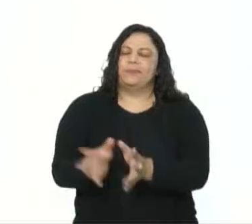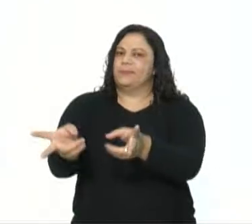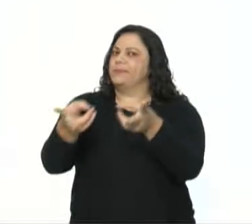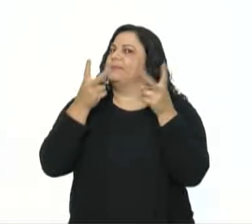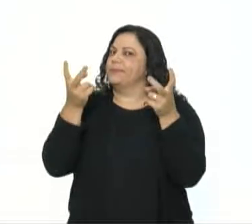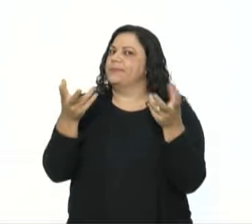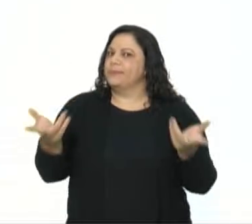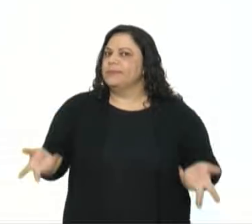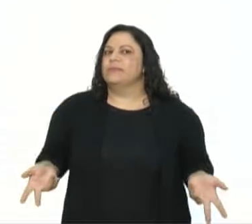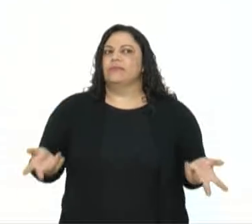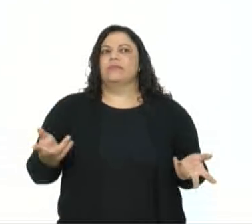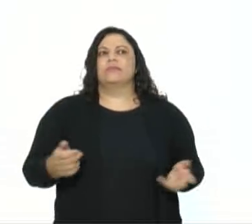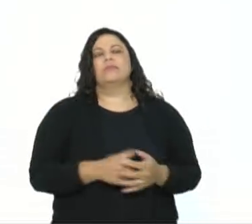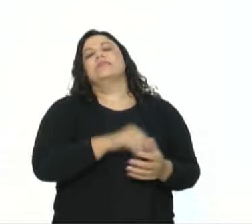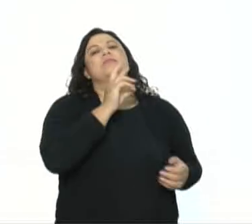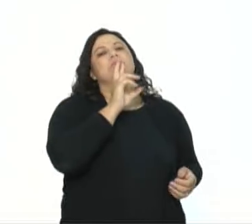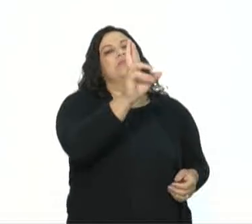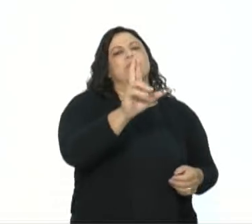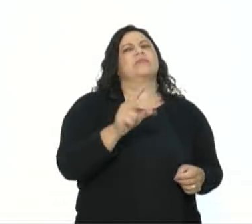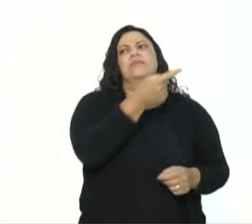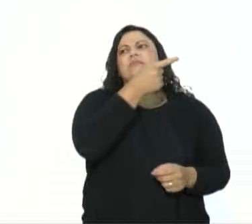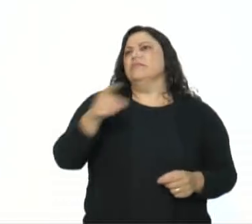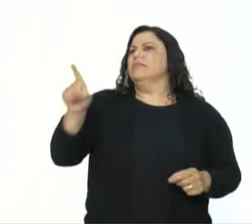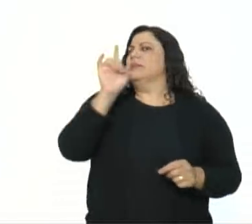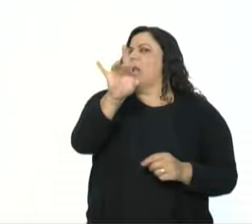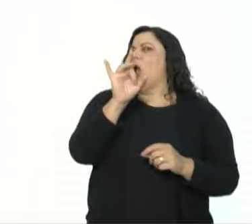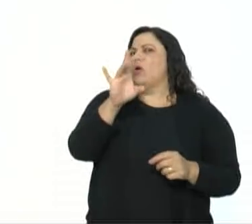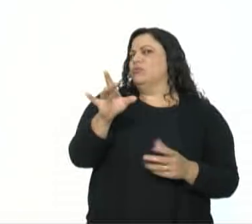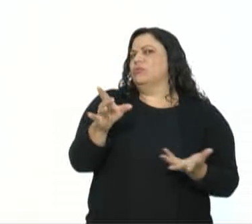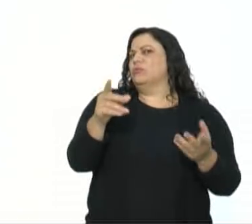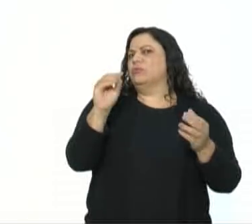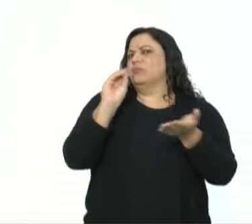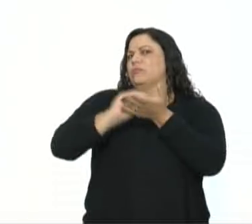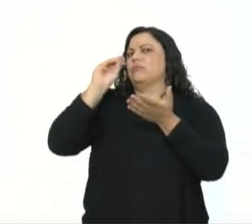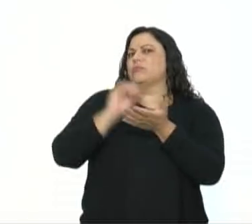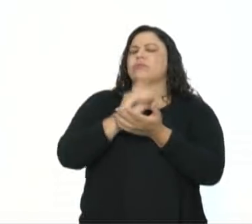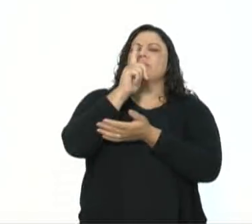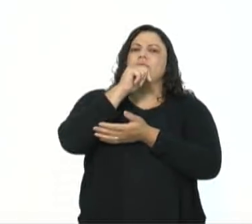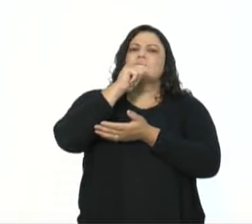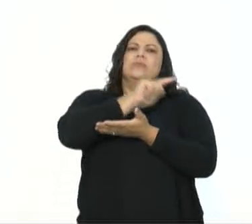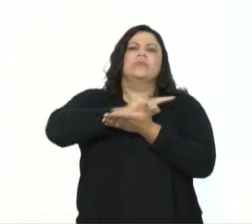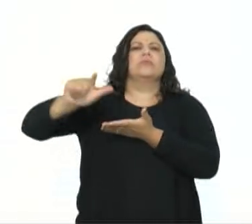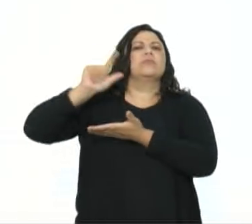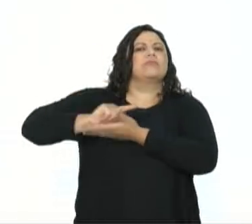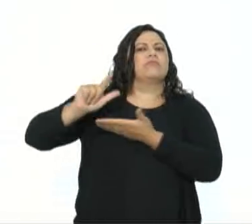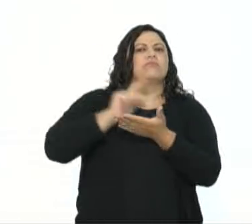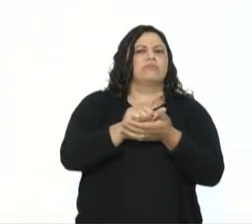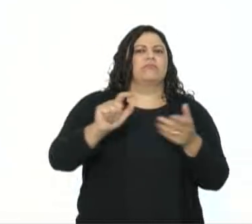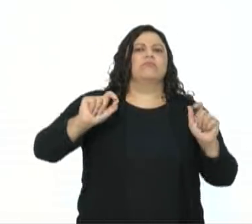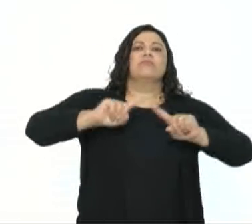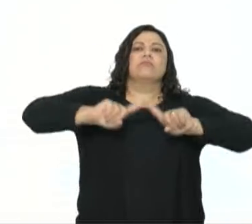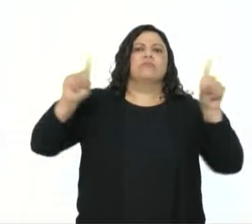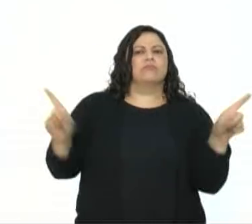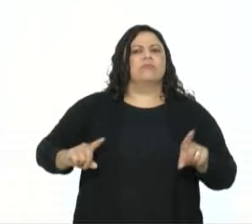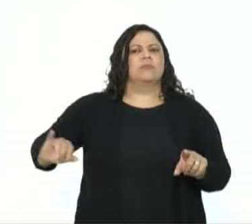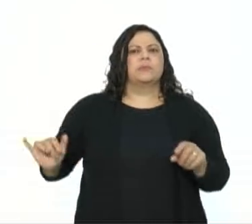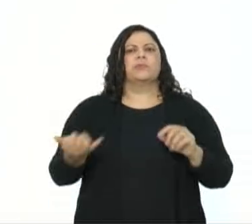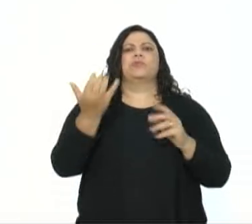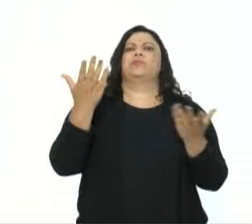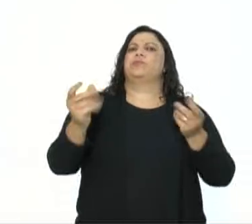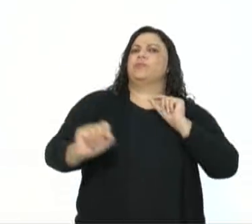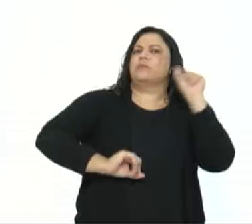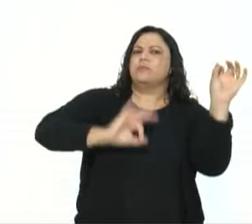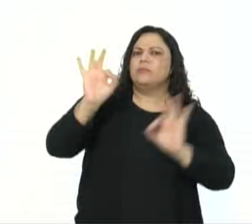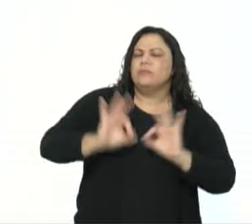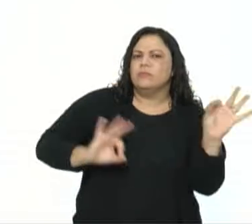esse resultado não é necessariamente por falta de saneamento. Talvez seja de falta de aprimoramento do sistema,